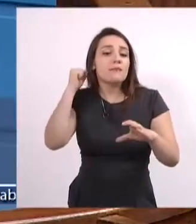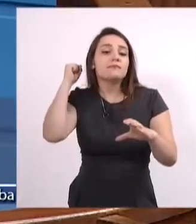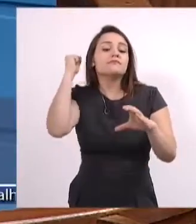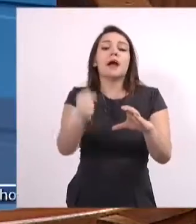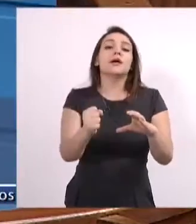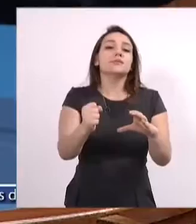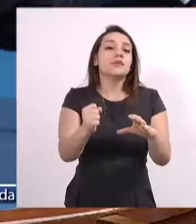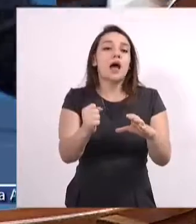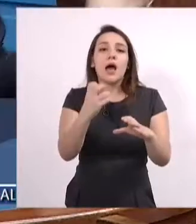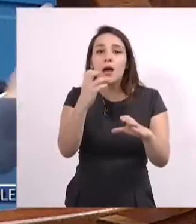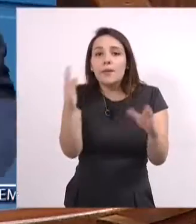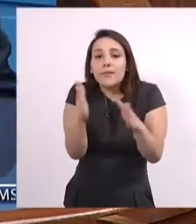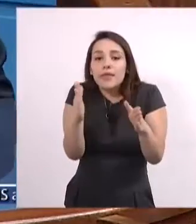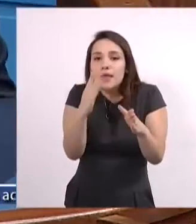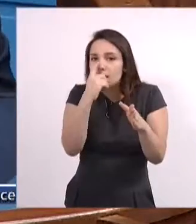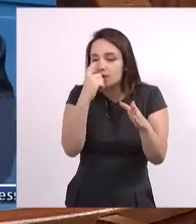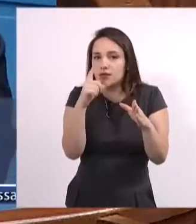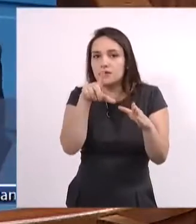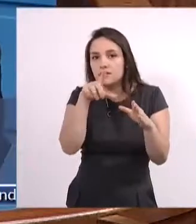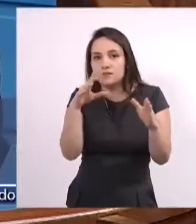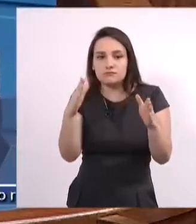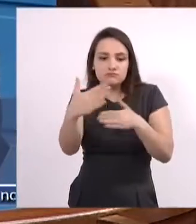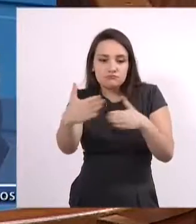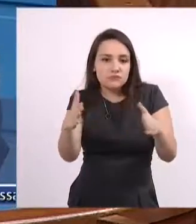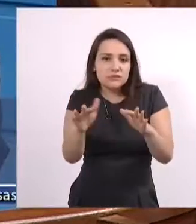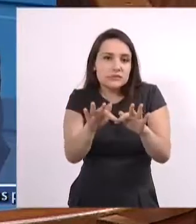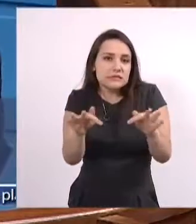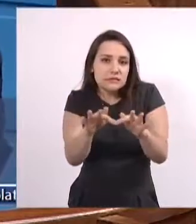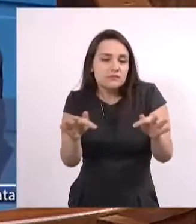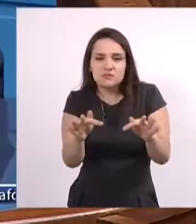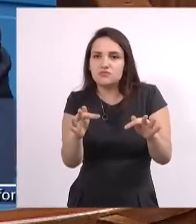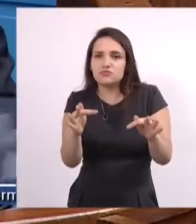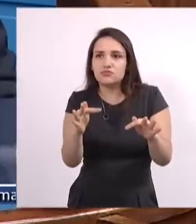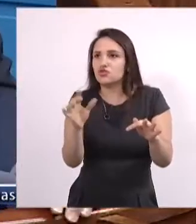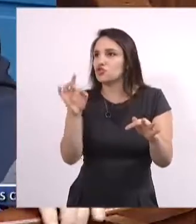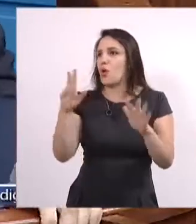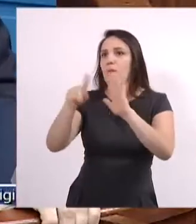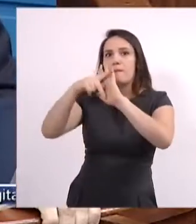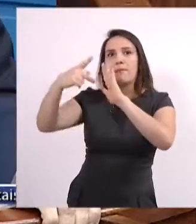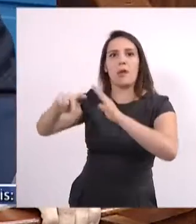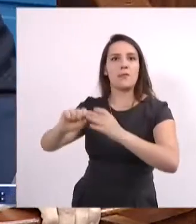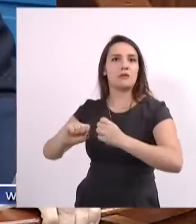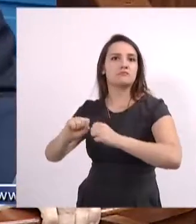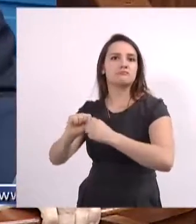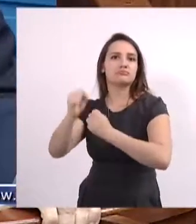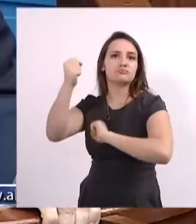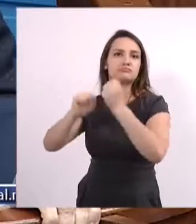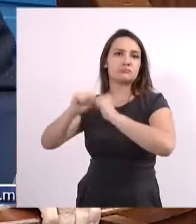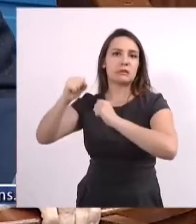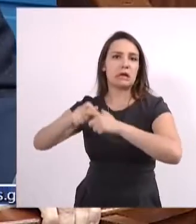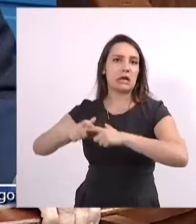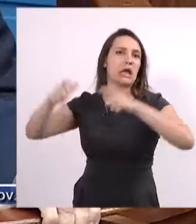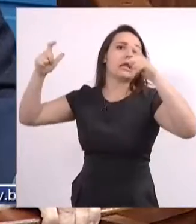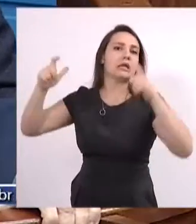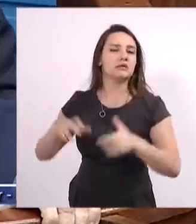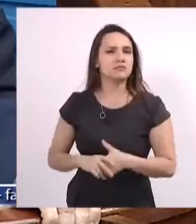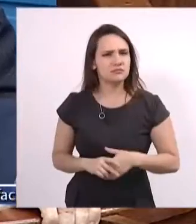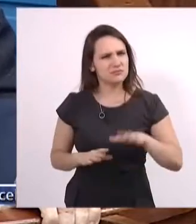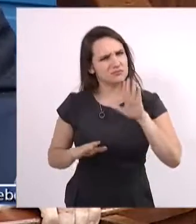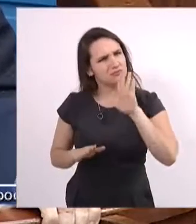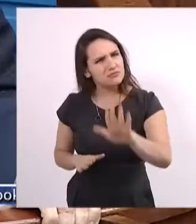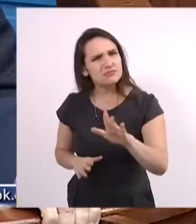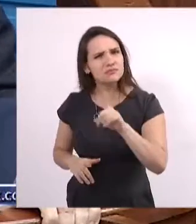só das grandes empresas E os nossos 65